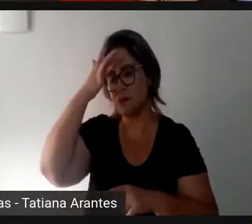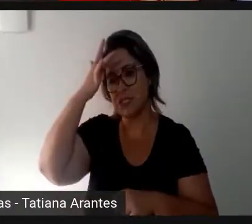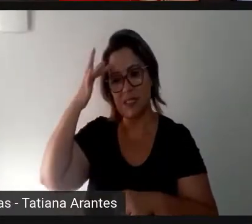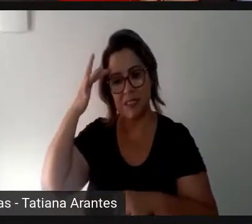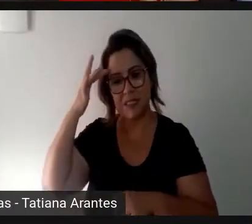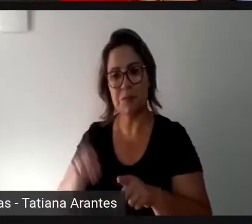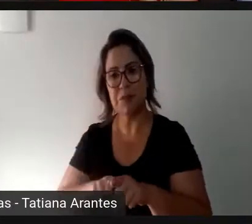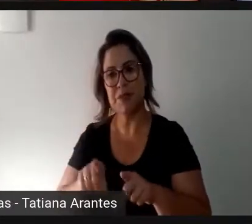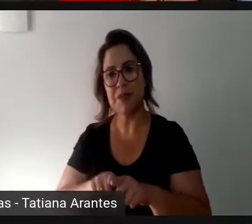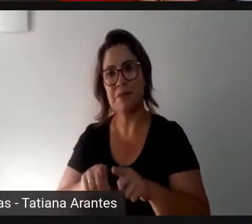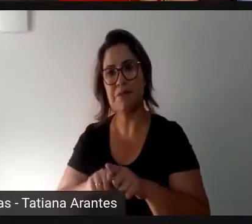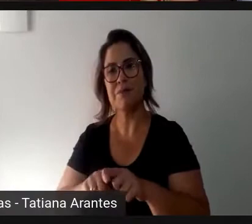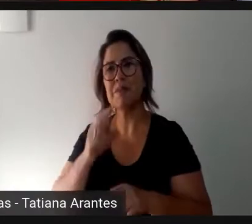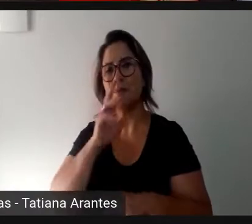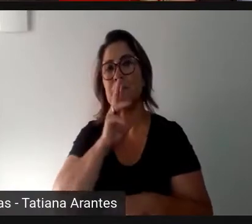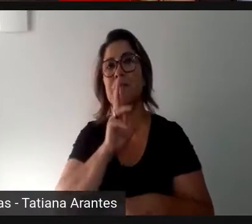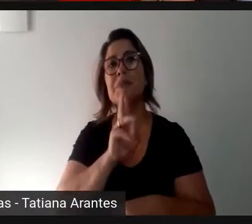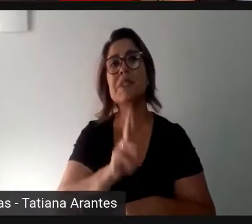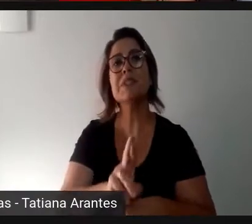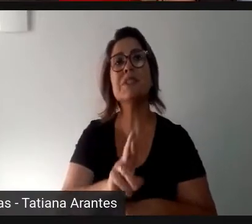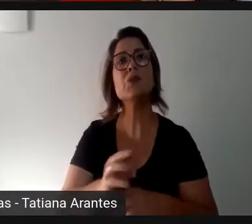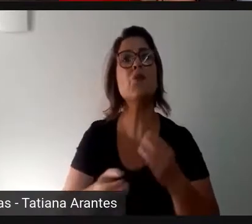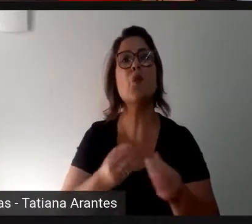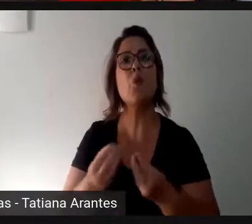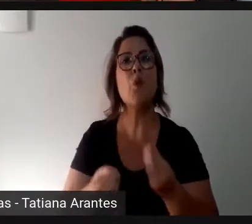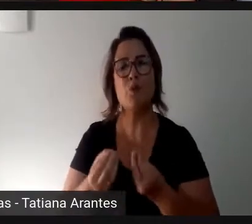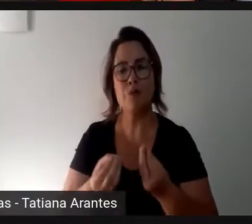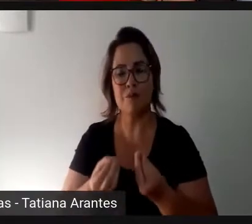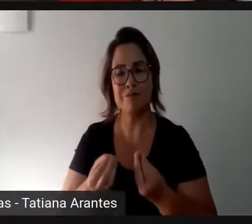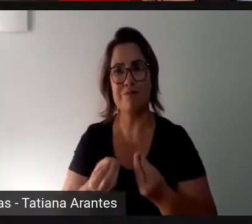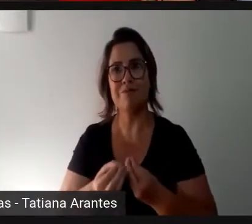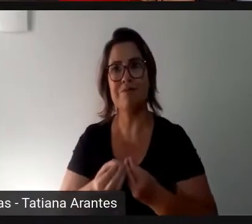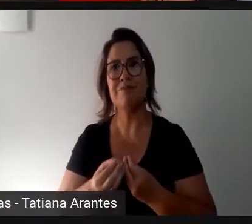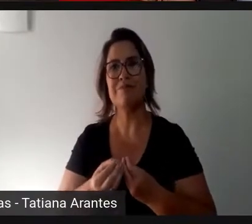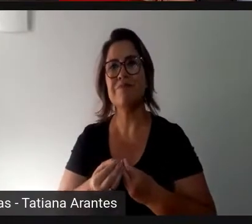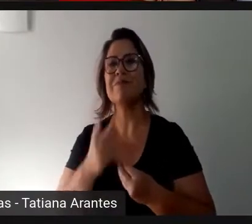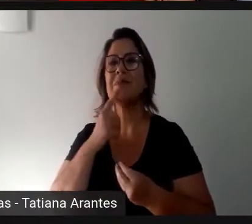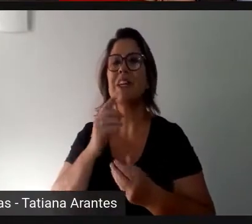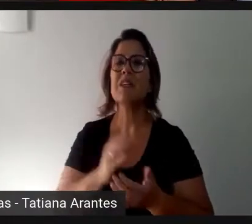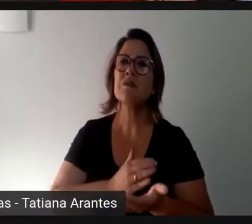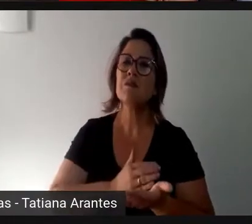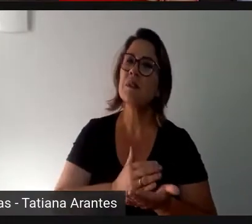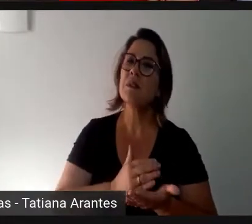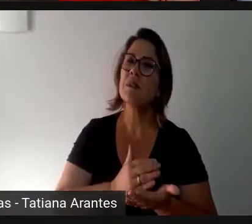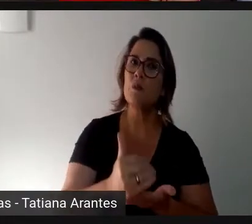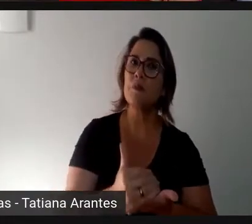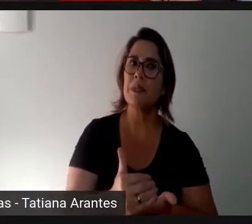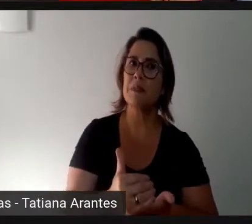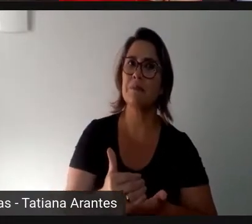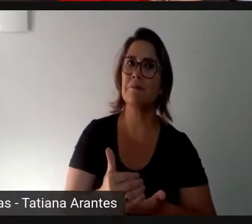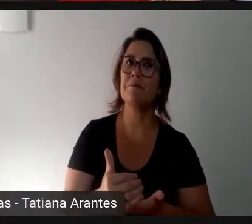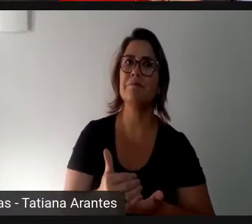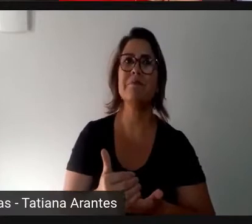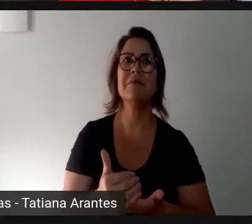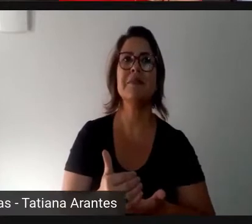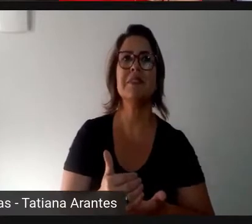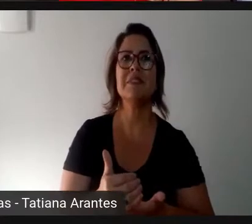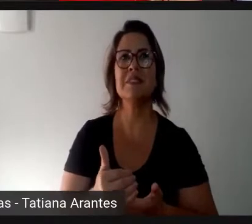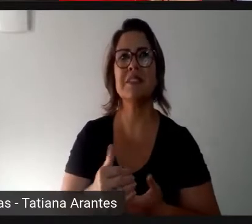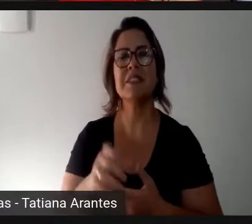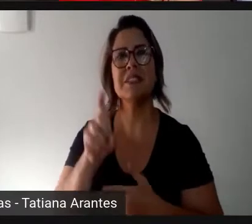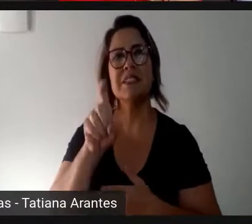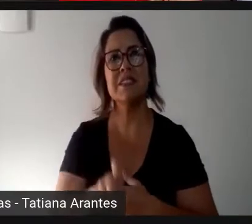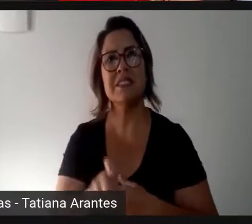a entrega de resultado. A gestão de risco é o coração. Quase que você começa por ela. Tá? Será que eu vou ter controle